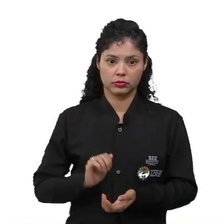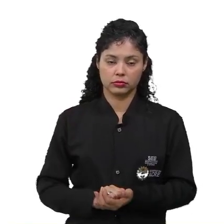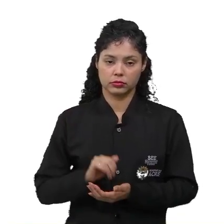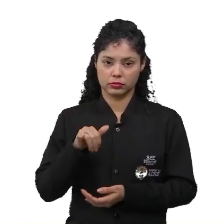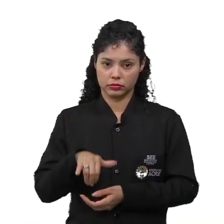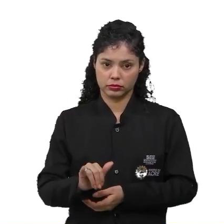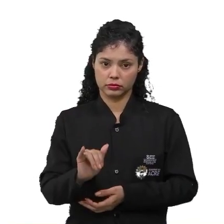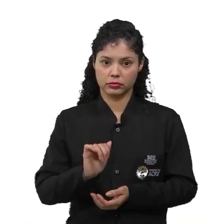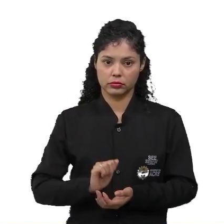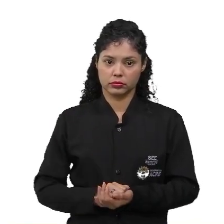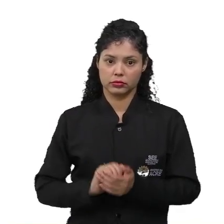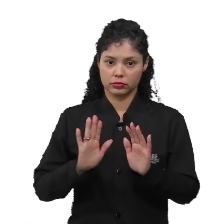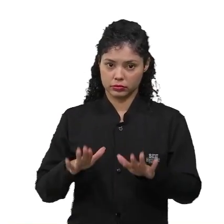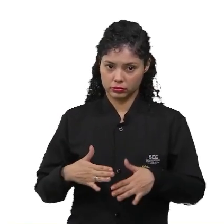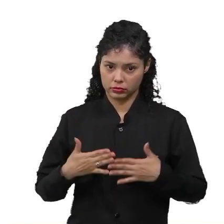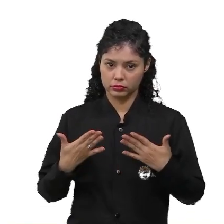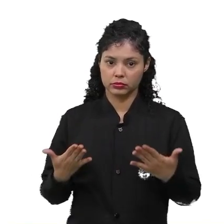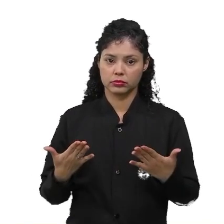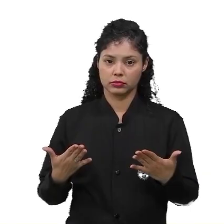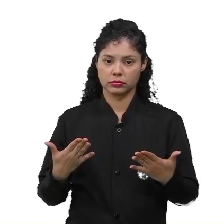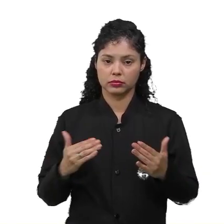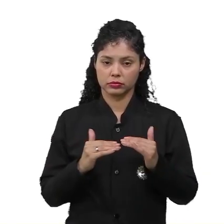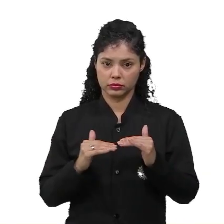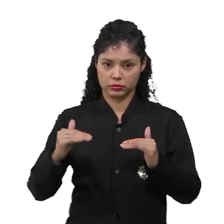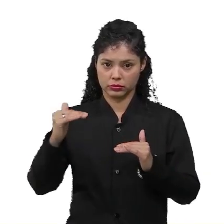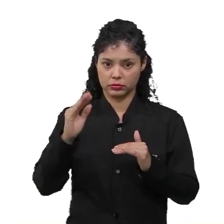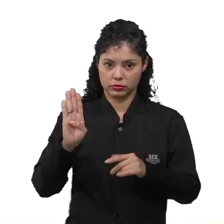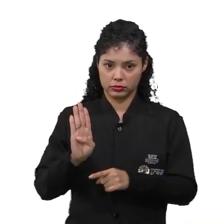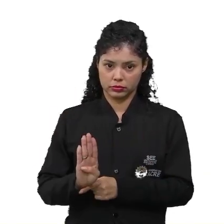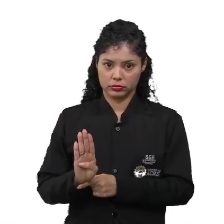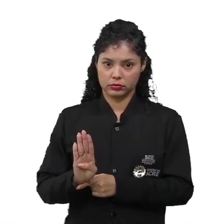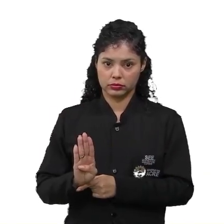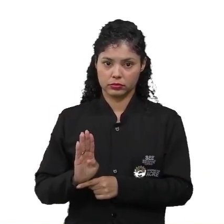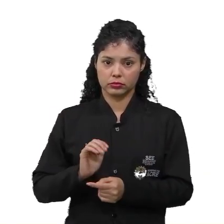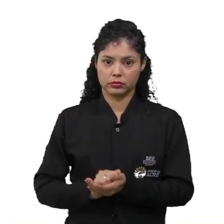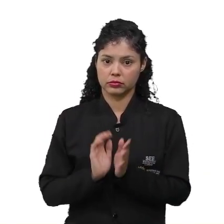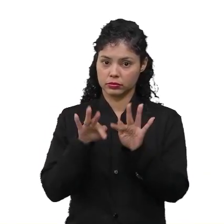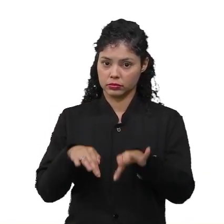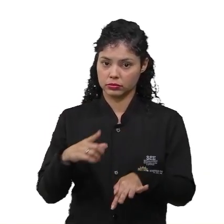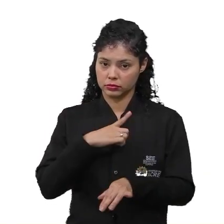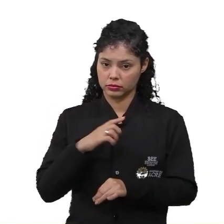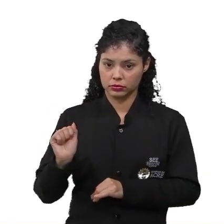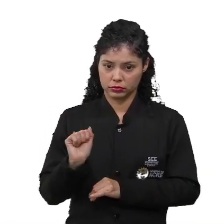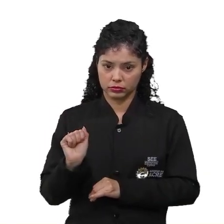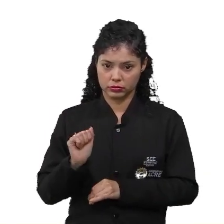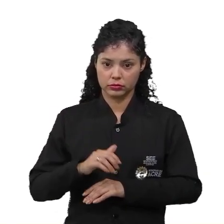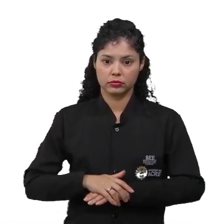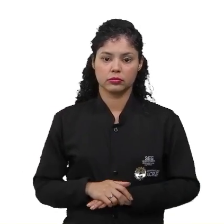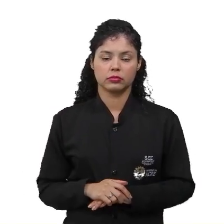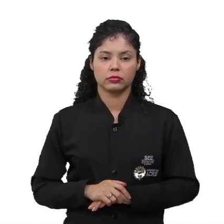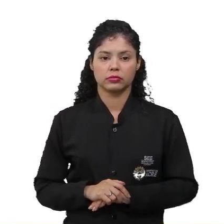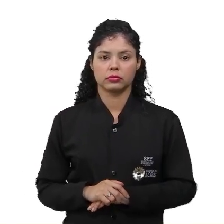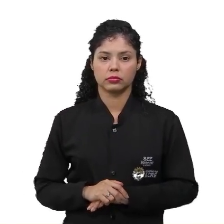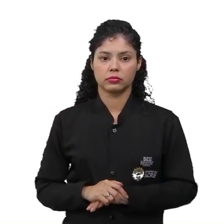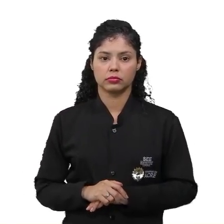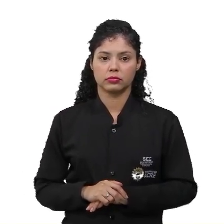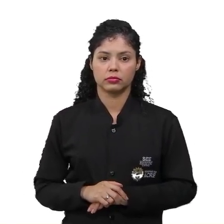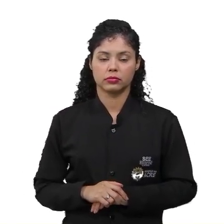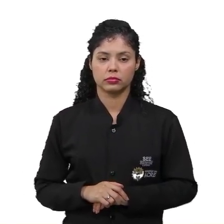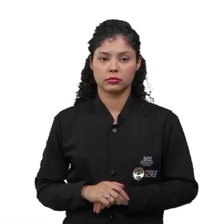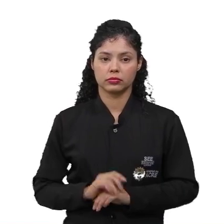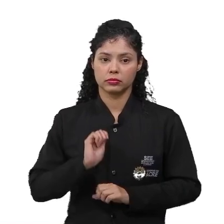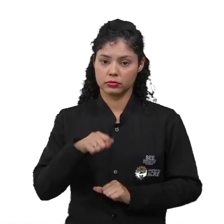y, ao qual nós elevamos a base b a fim de obter o número a. Então, em